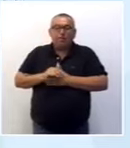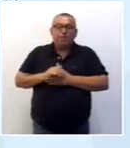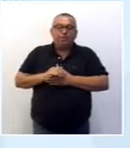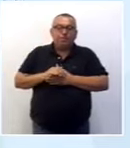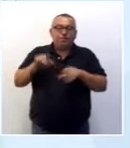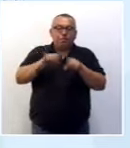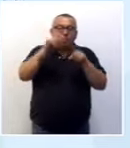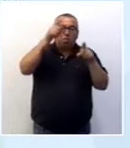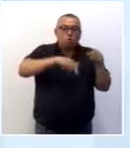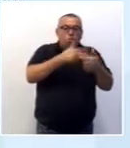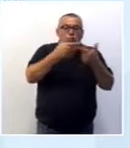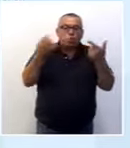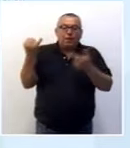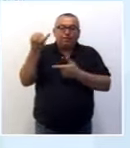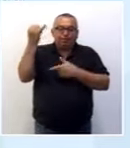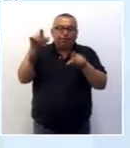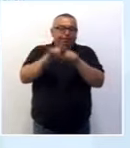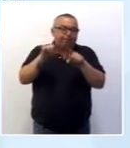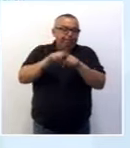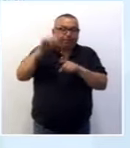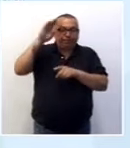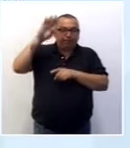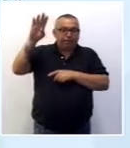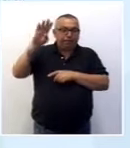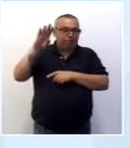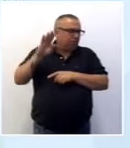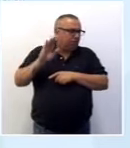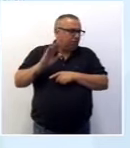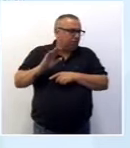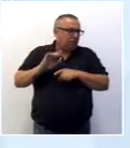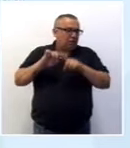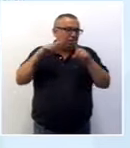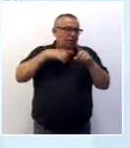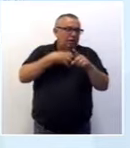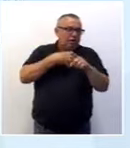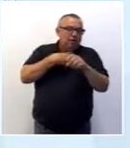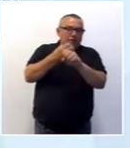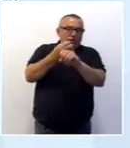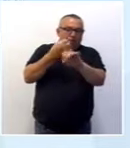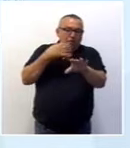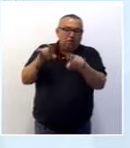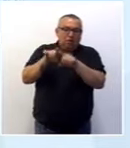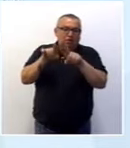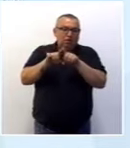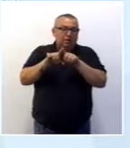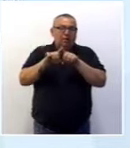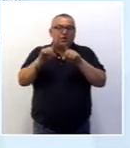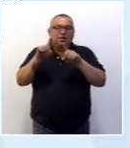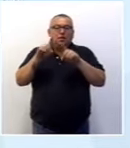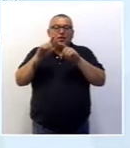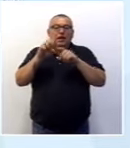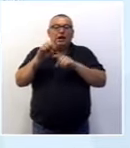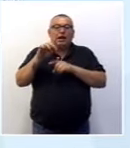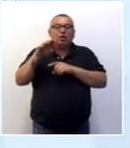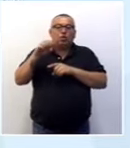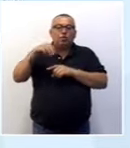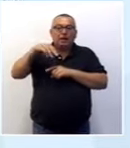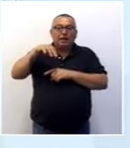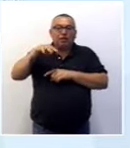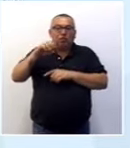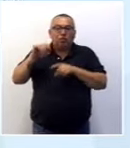Uma outra coisa importante também sobre os princípios lá do sensoriamento remoto é a questão do espectro eletromagnético, né? O